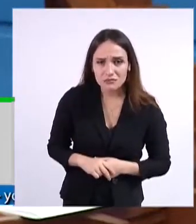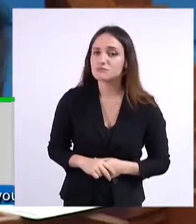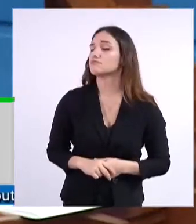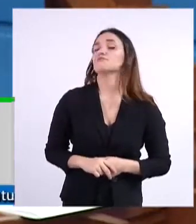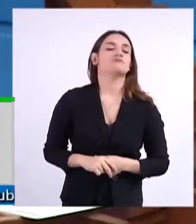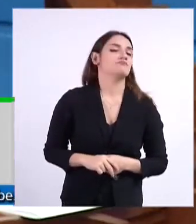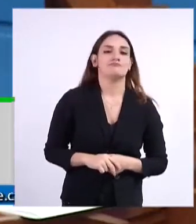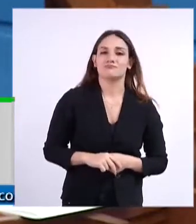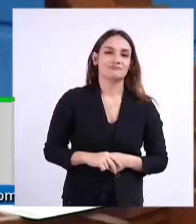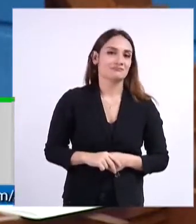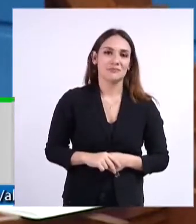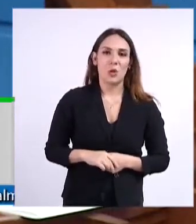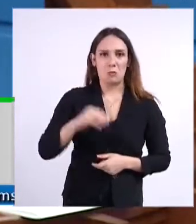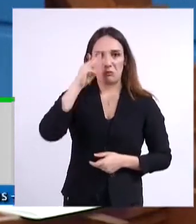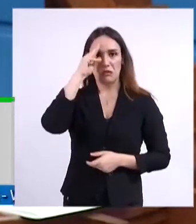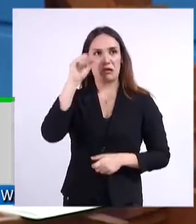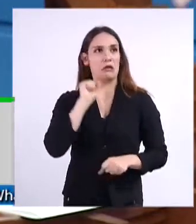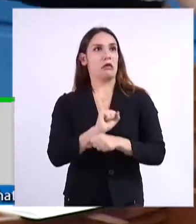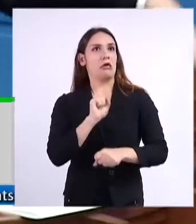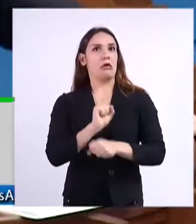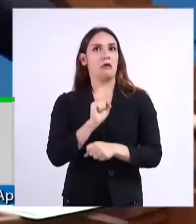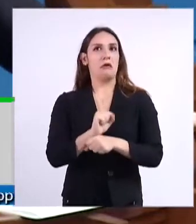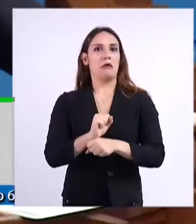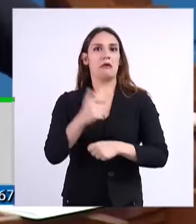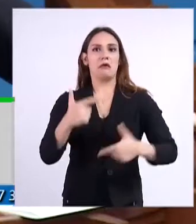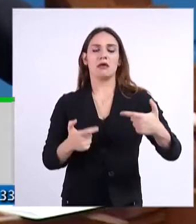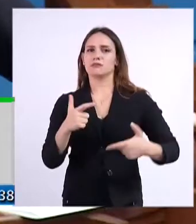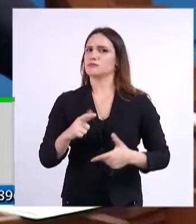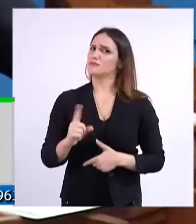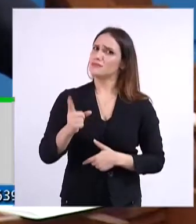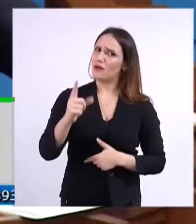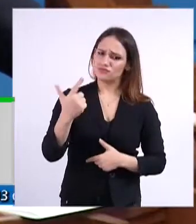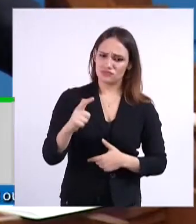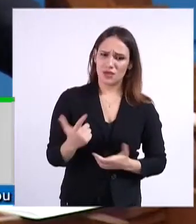e os militares estão lá em prontidão para ir para a guerra defender o Brasil.